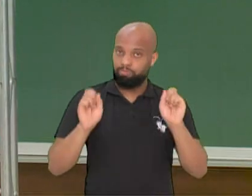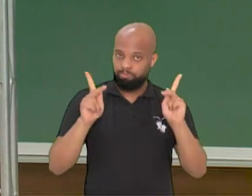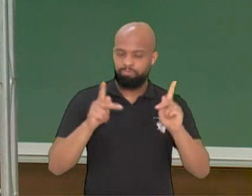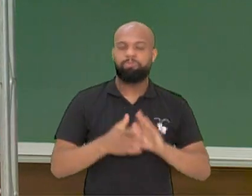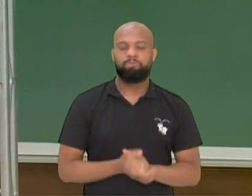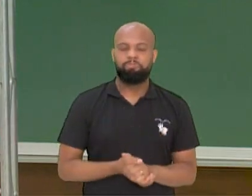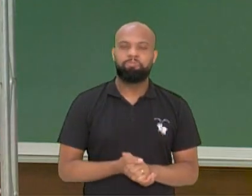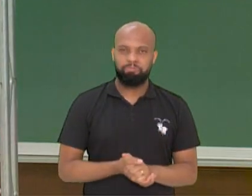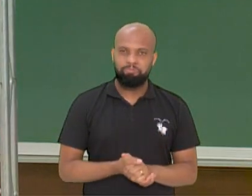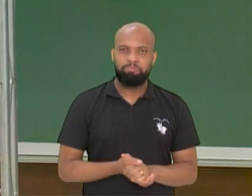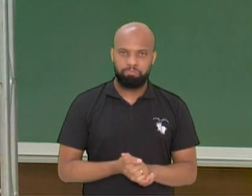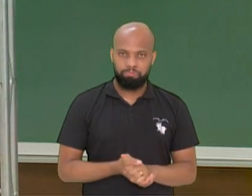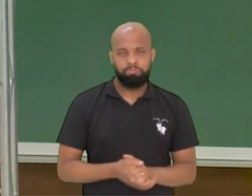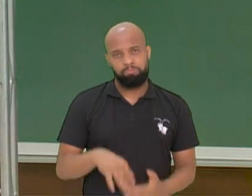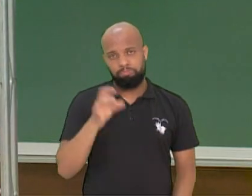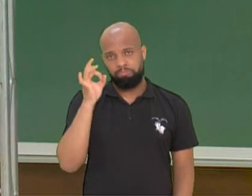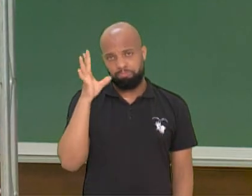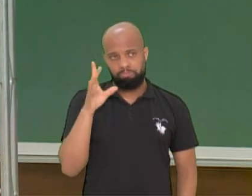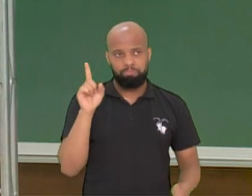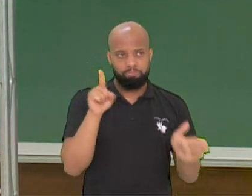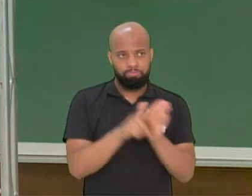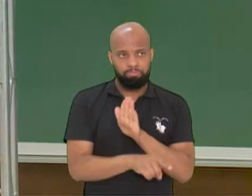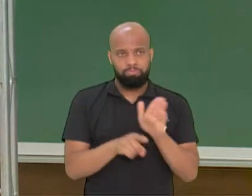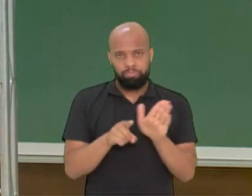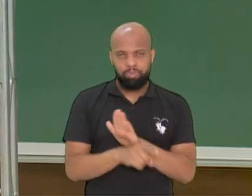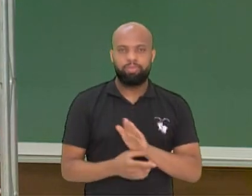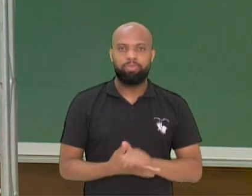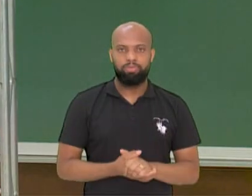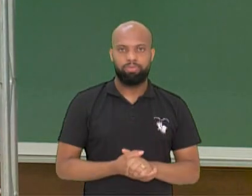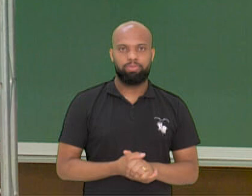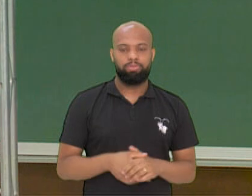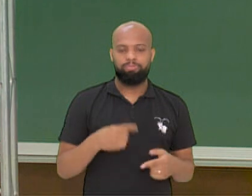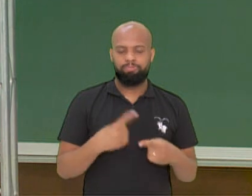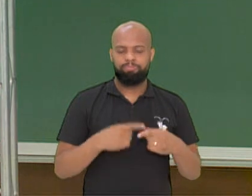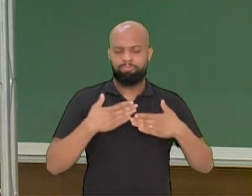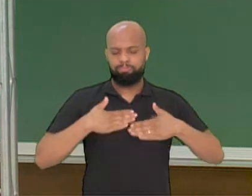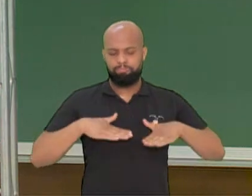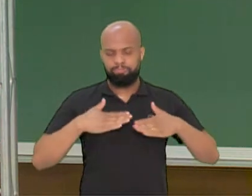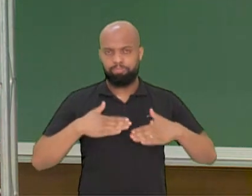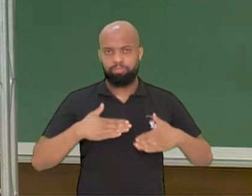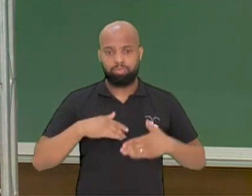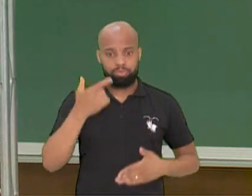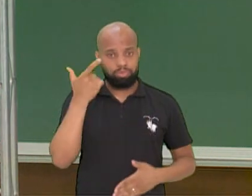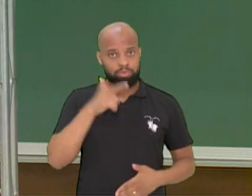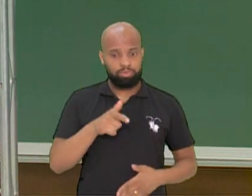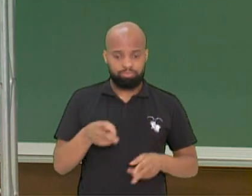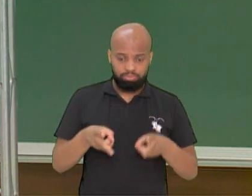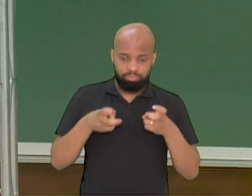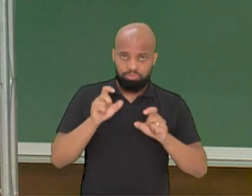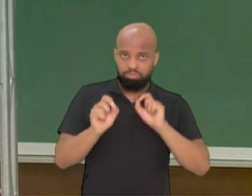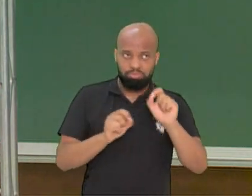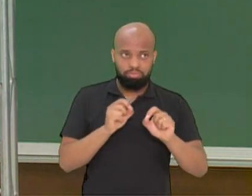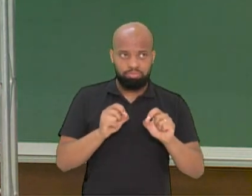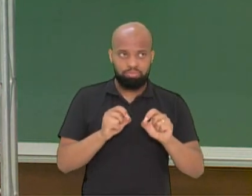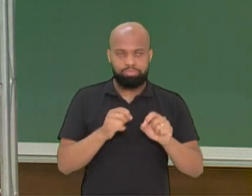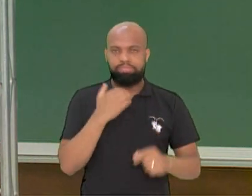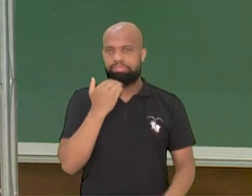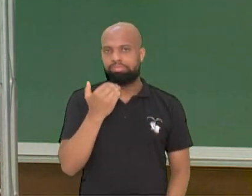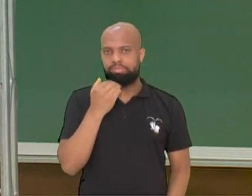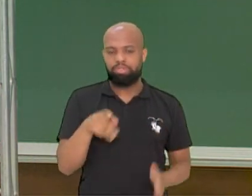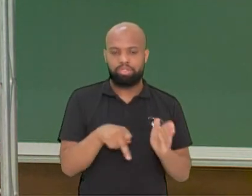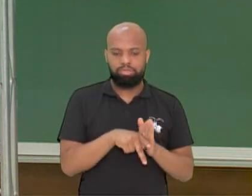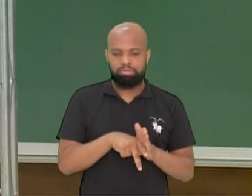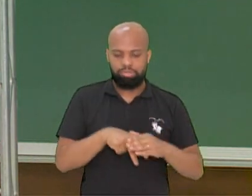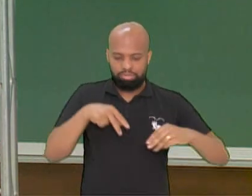Ok. É fácil essa questão, né, gente? É muito tranquilo de perceber que não tem nada a ver com aquecimento nas